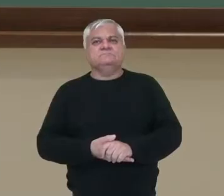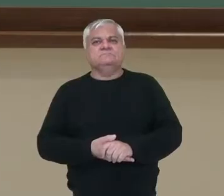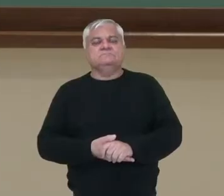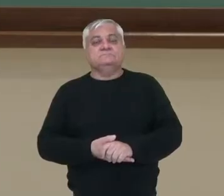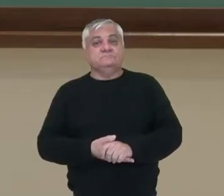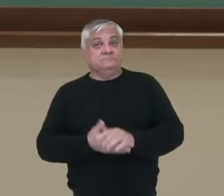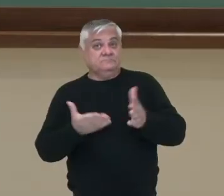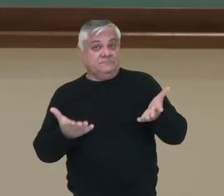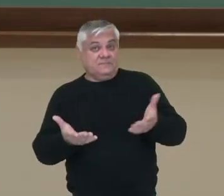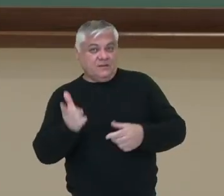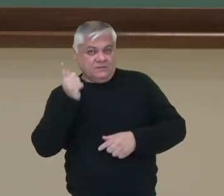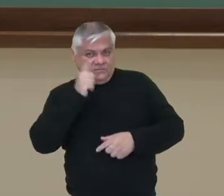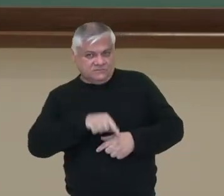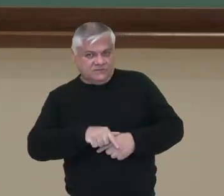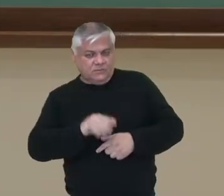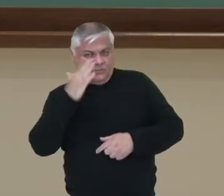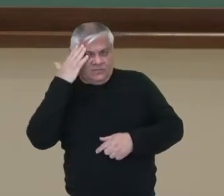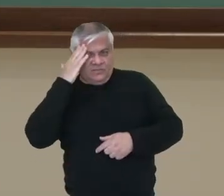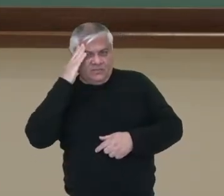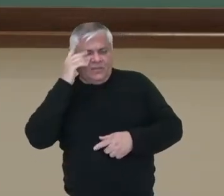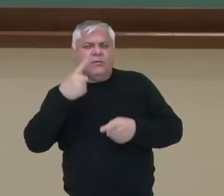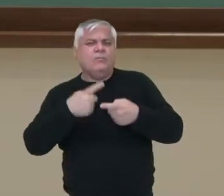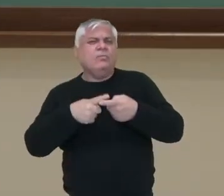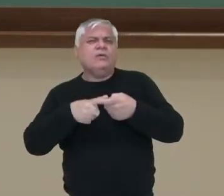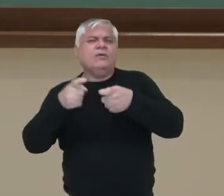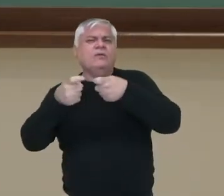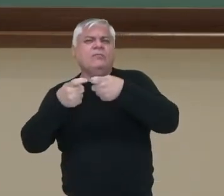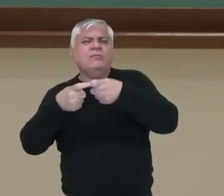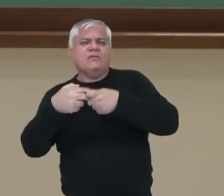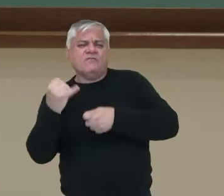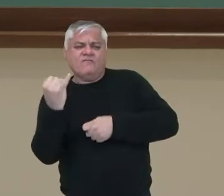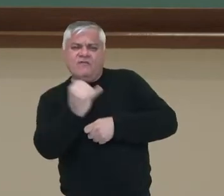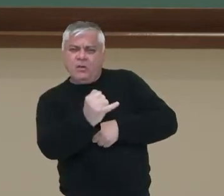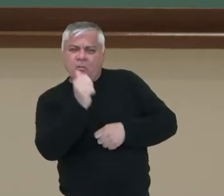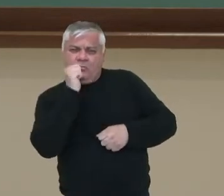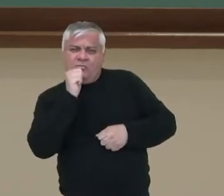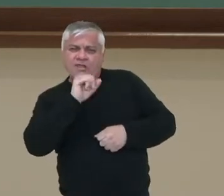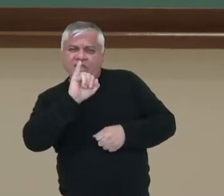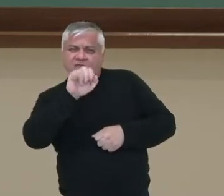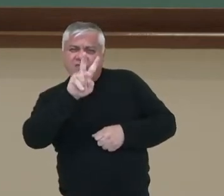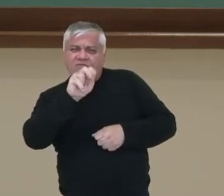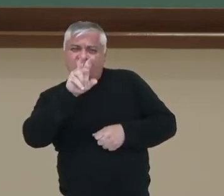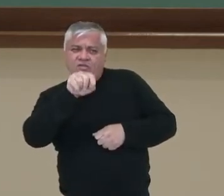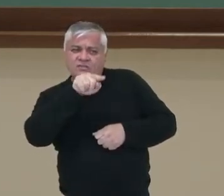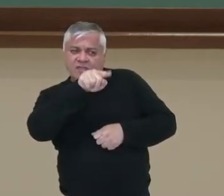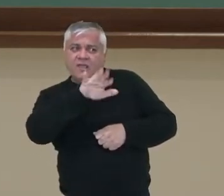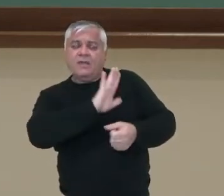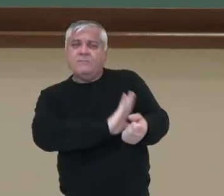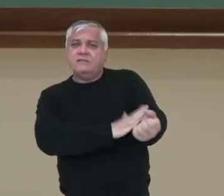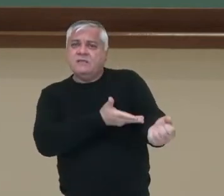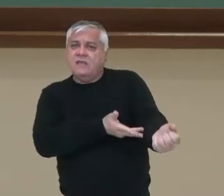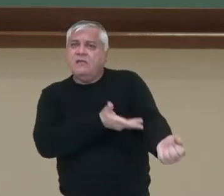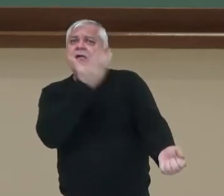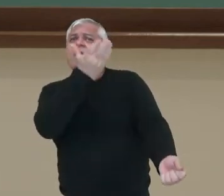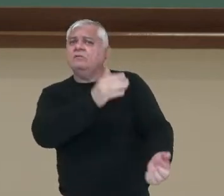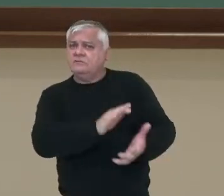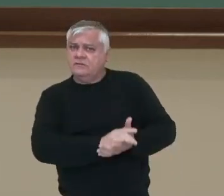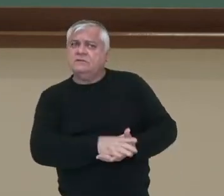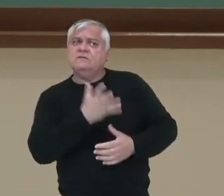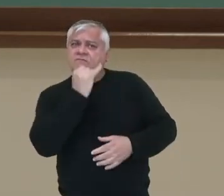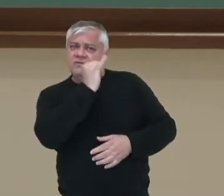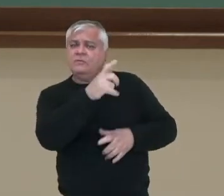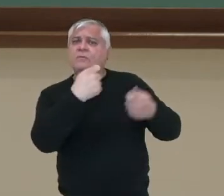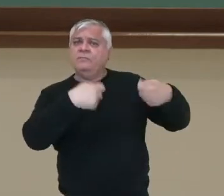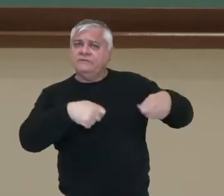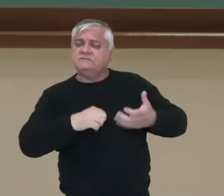E aí, conseguiu chegar numa explicação? Por que será que o médico falou para a Dona Ivone que ela está num quadro hipertensivo, né? Que ela tem hipertensão e vai